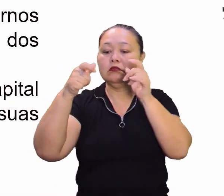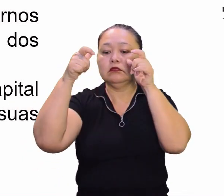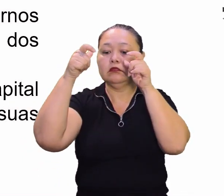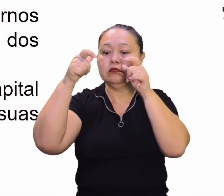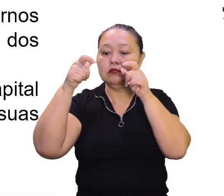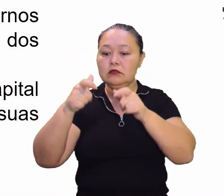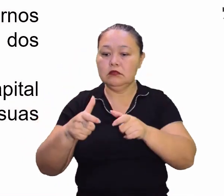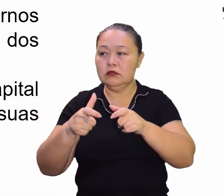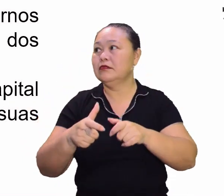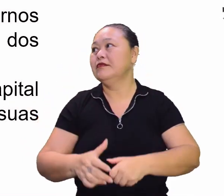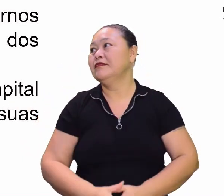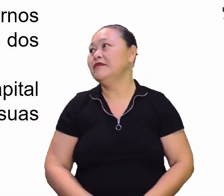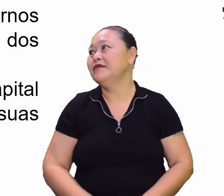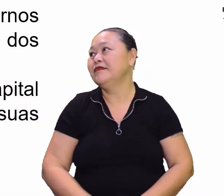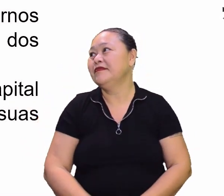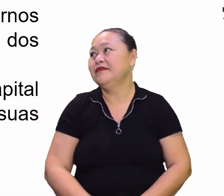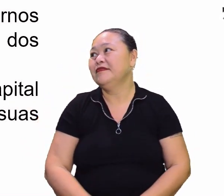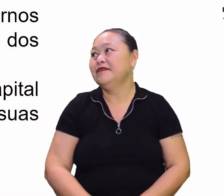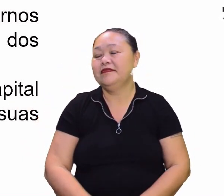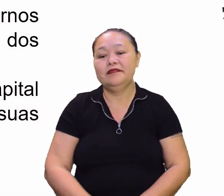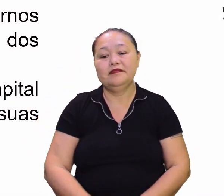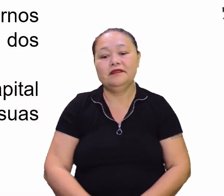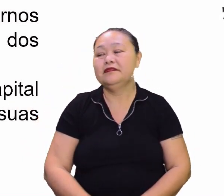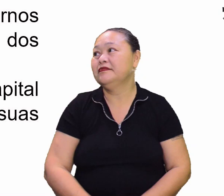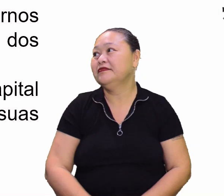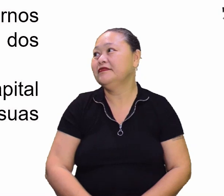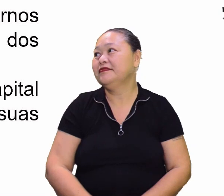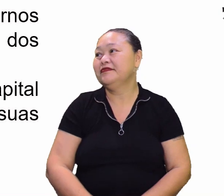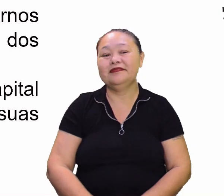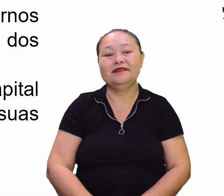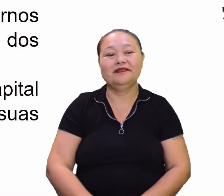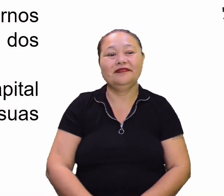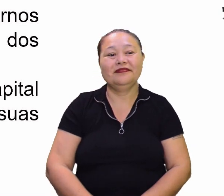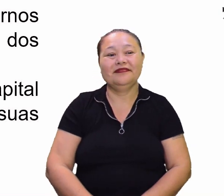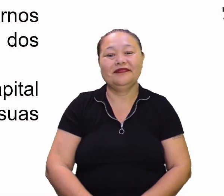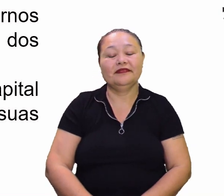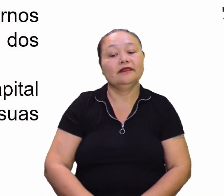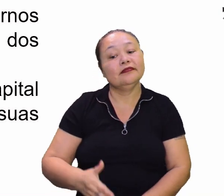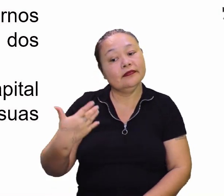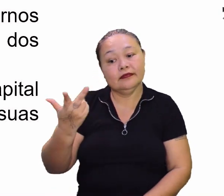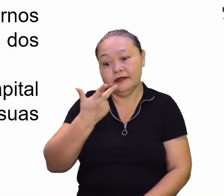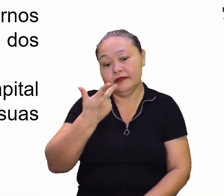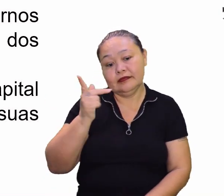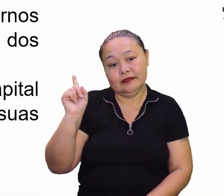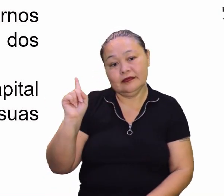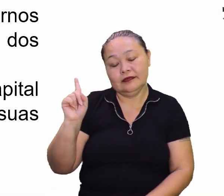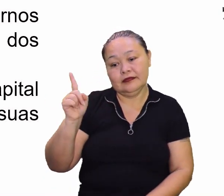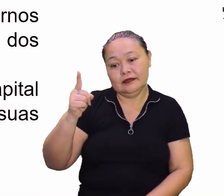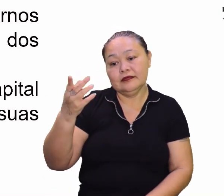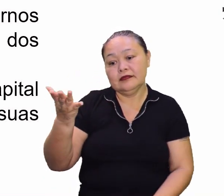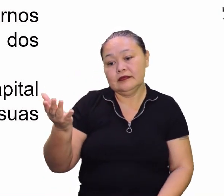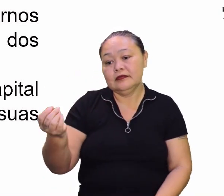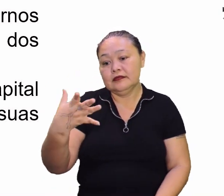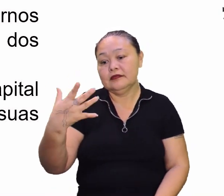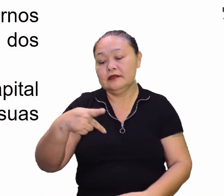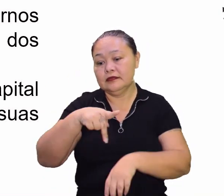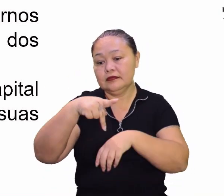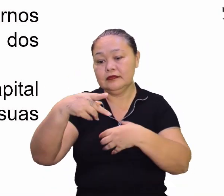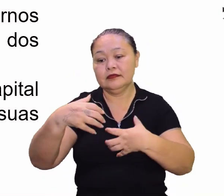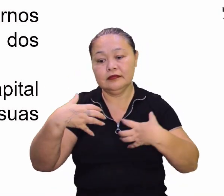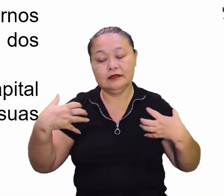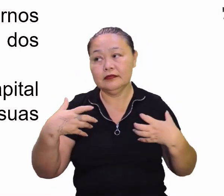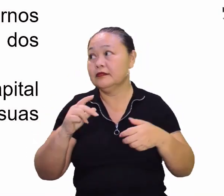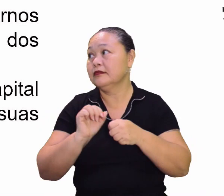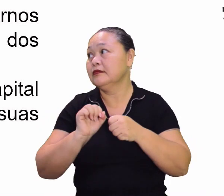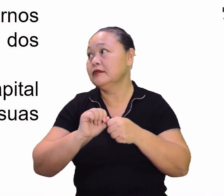suas empresas locais. Rogério, nós falamos que os novos tigres asiáticos, ele não